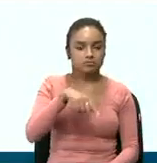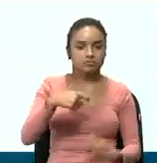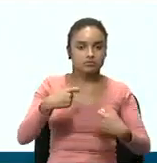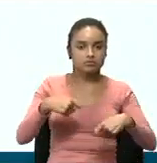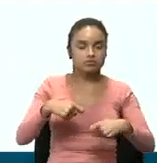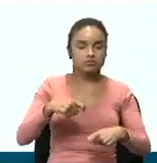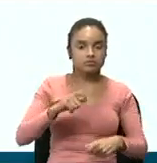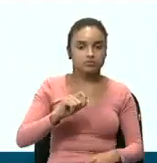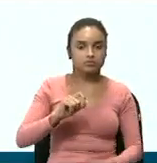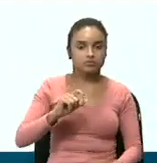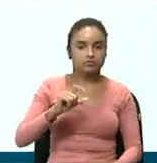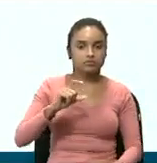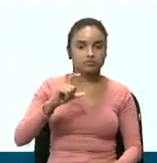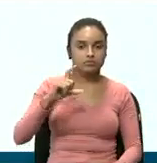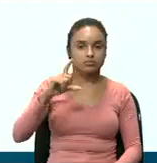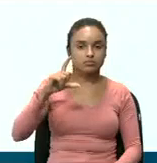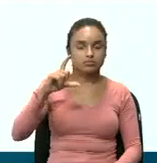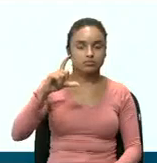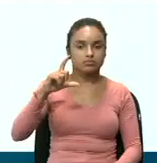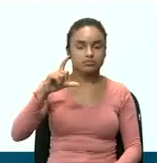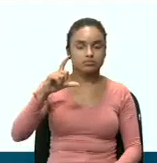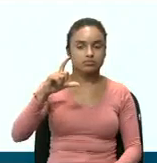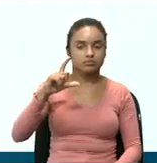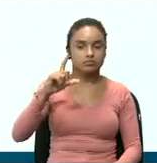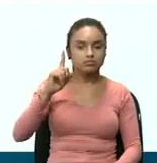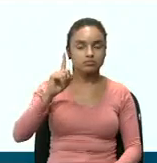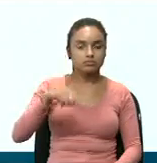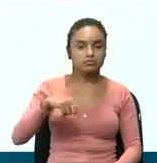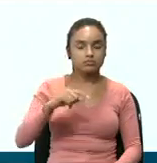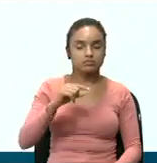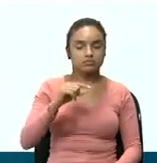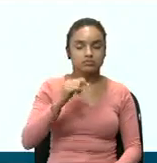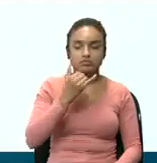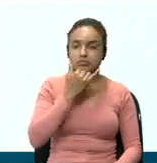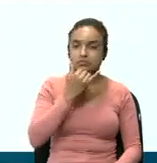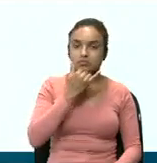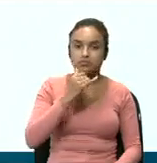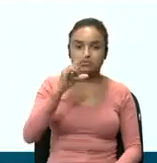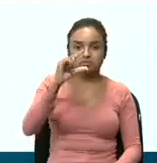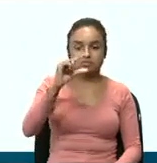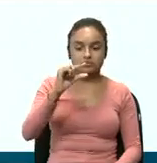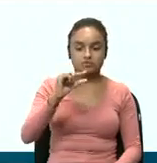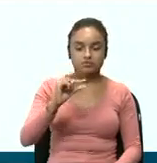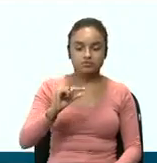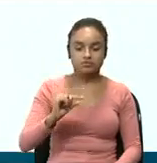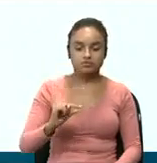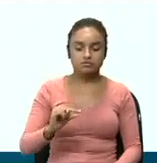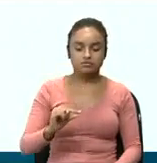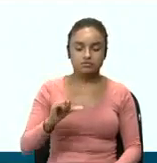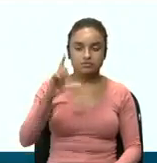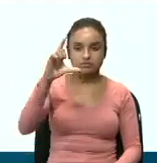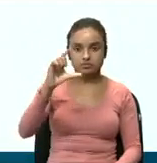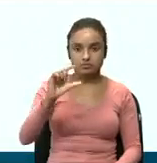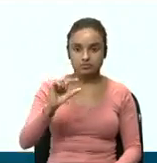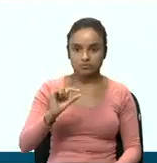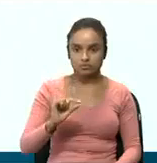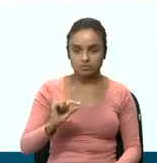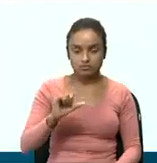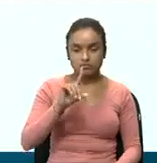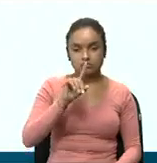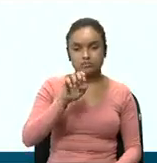Okay? Se nós temos uma série que ela é decrescente e que a função integrada